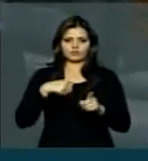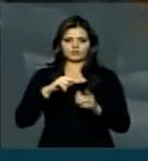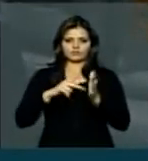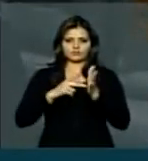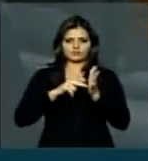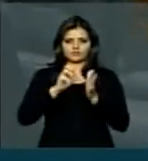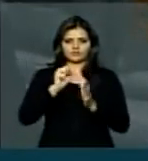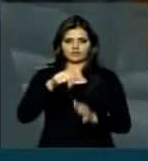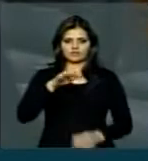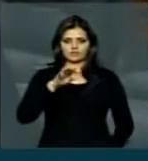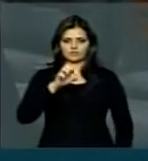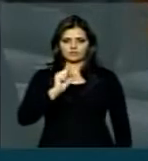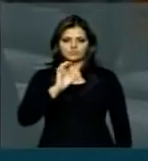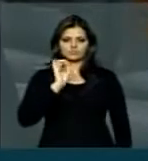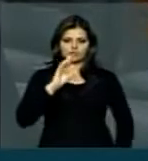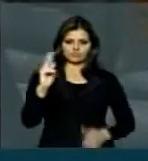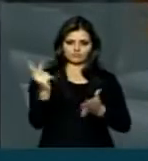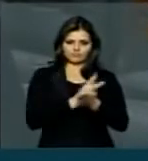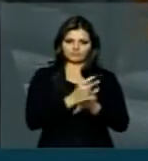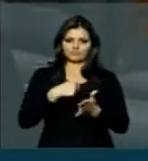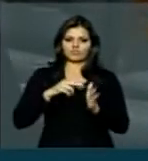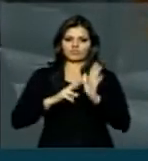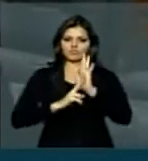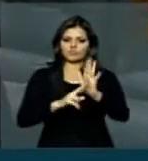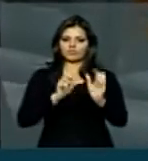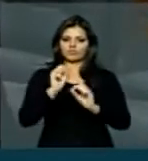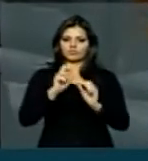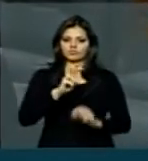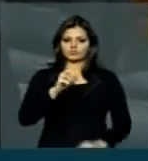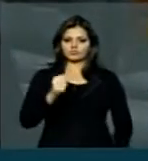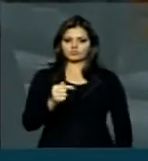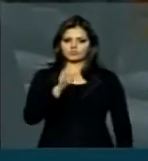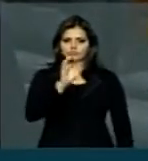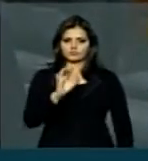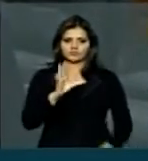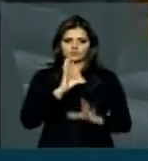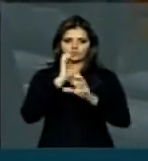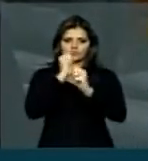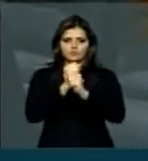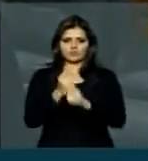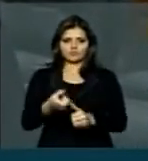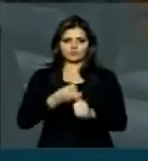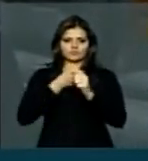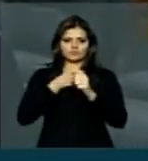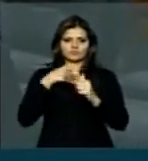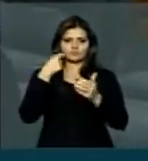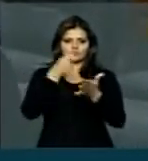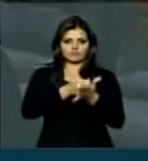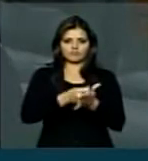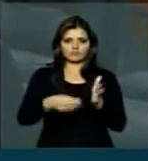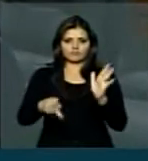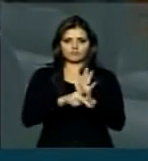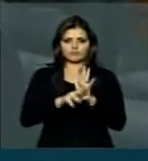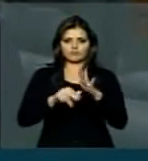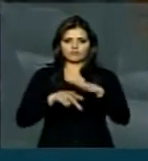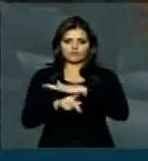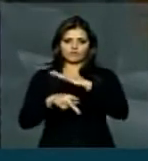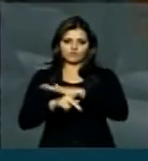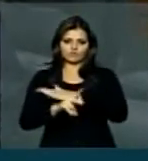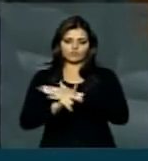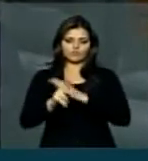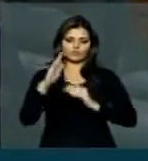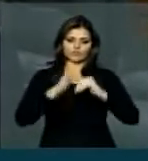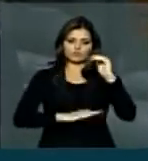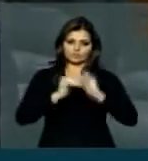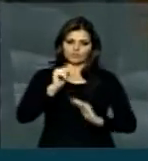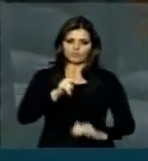Santos, que só a Codesp representa 57% do total da dívida para o Fundo de Pensão dos Portuários. Então,